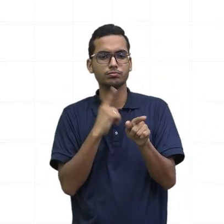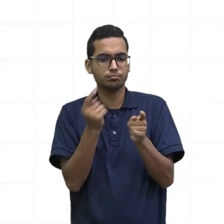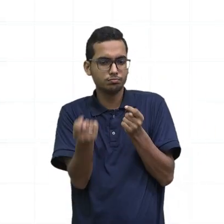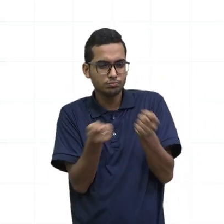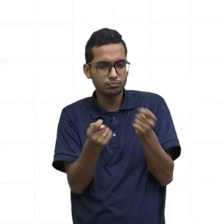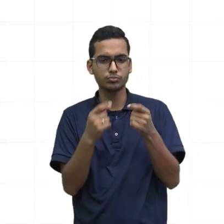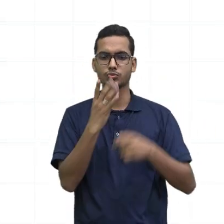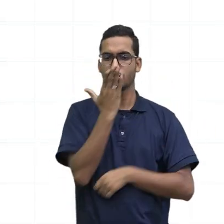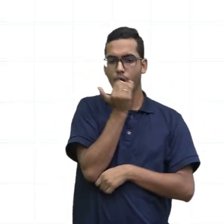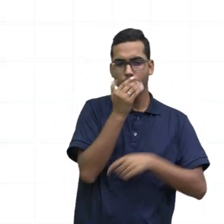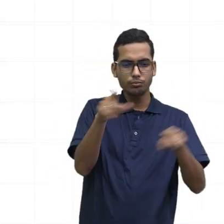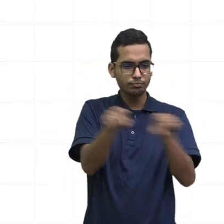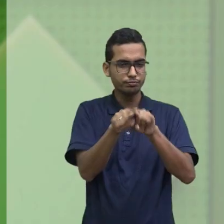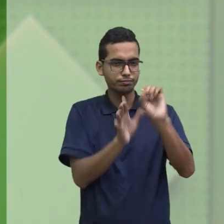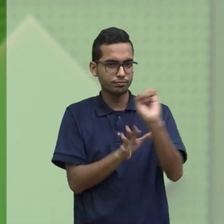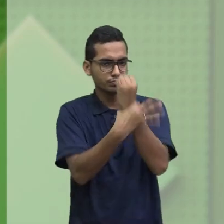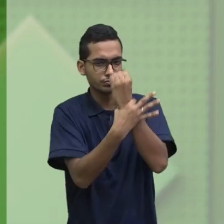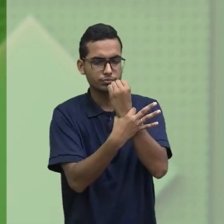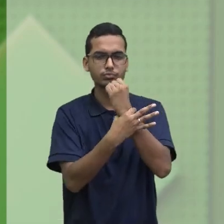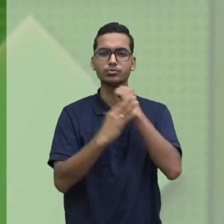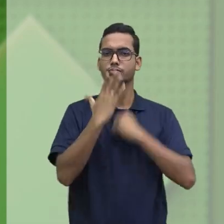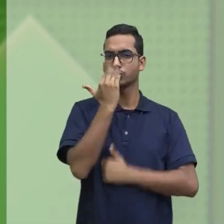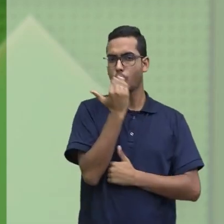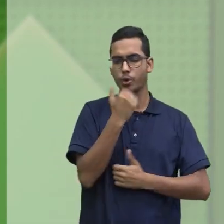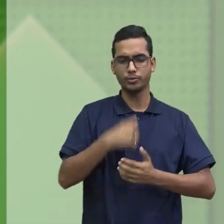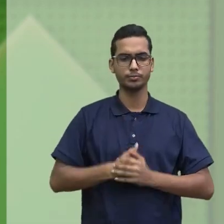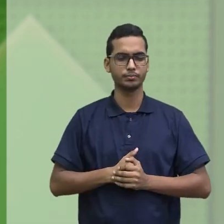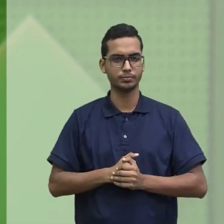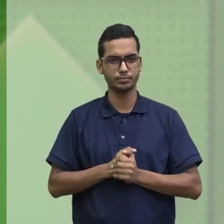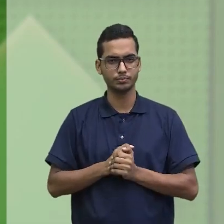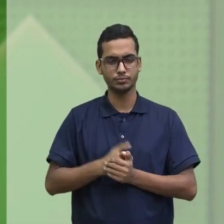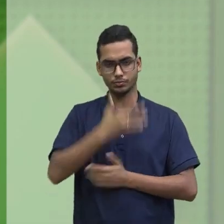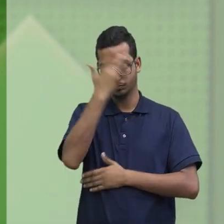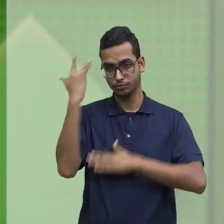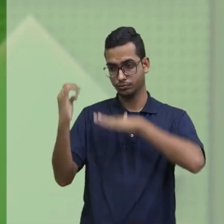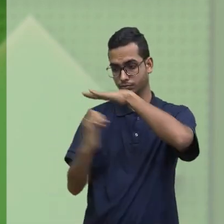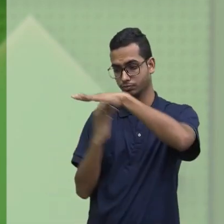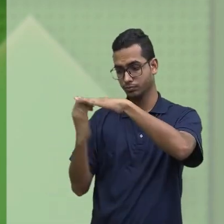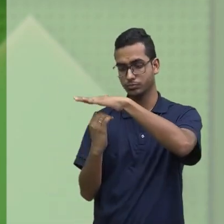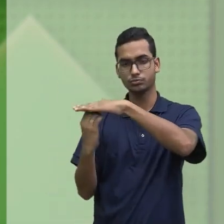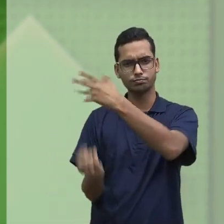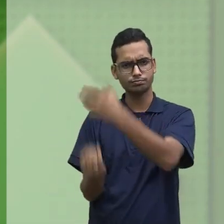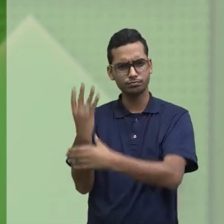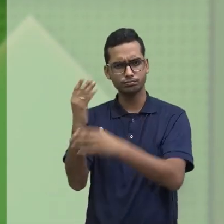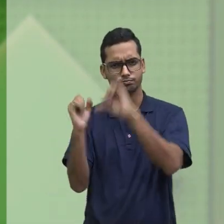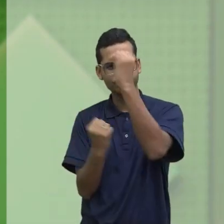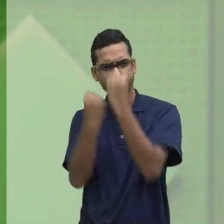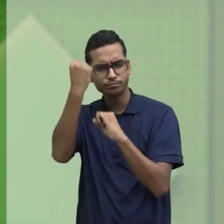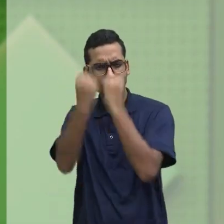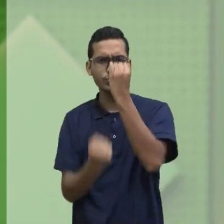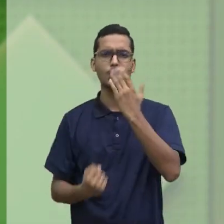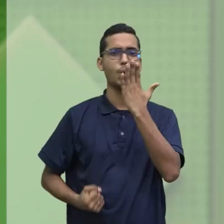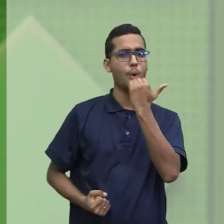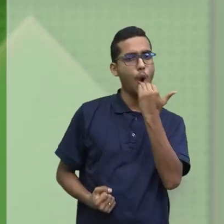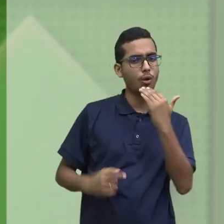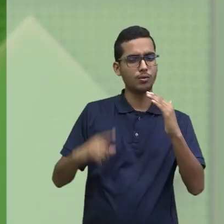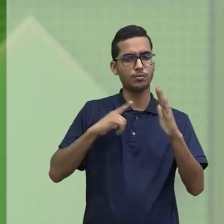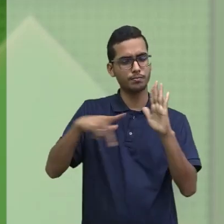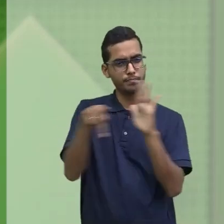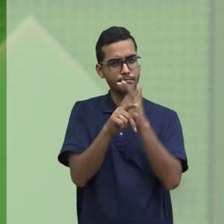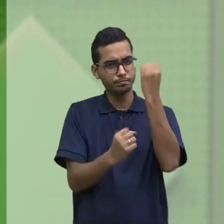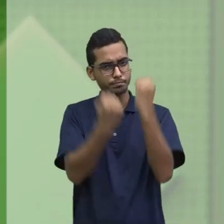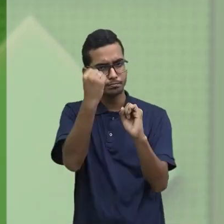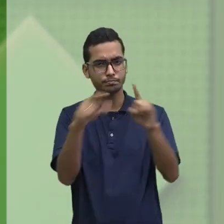trabalham diretamente com isso, são os empresários que vão produzir esses alimentos, né, vão ter ali a sua indústria ou muitas vezes